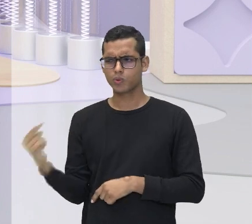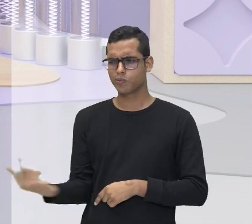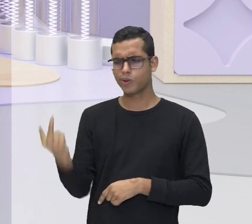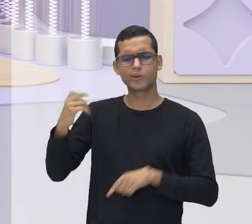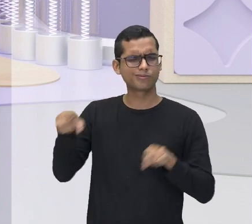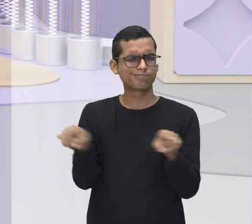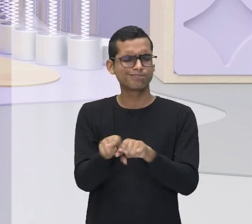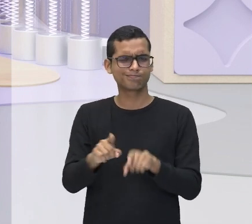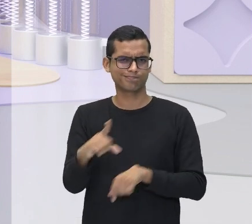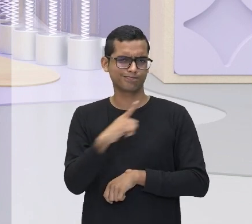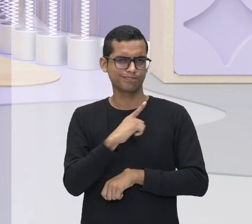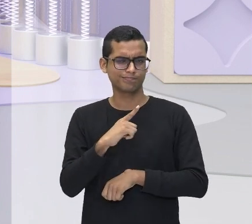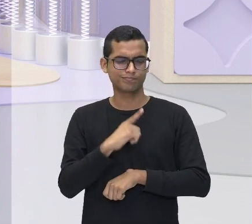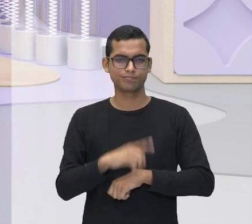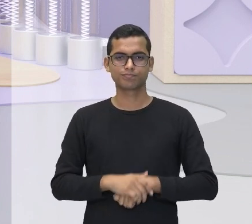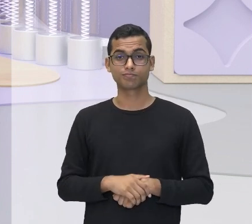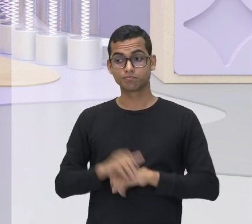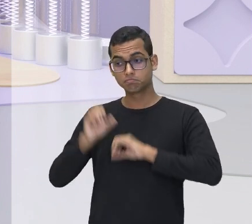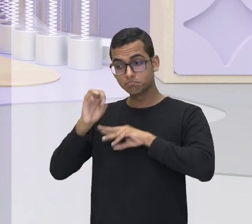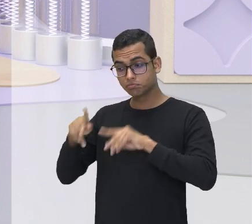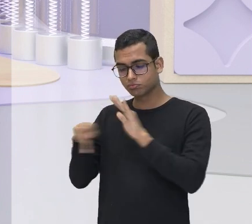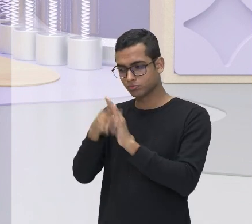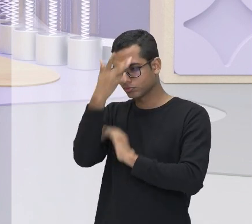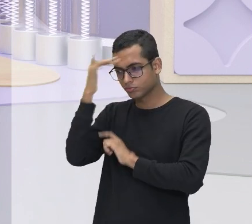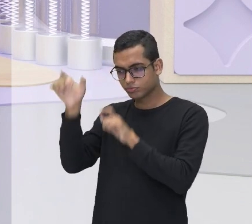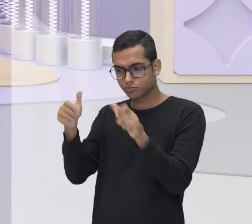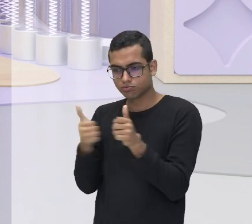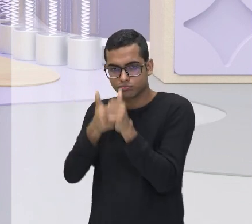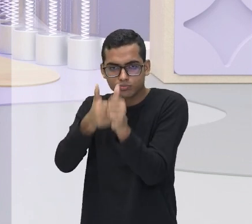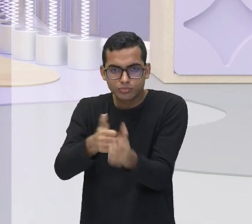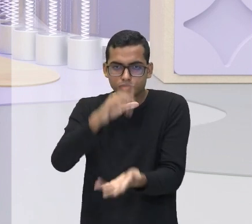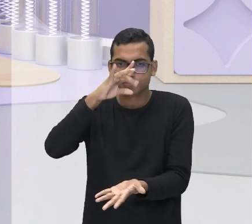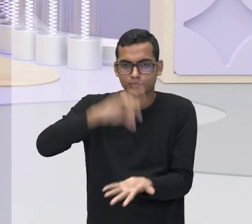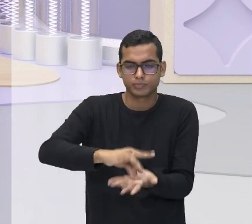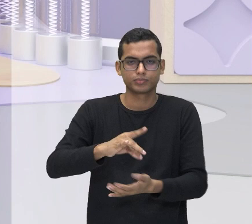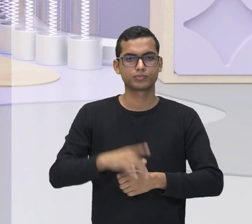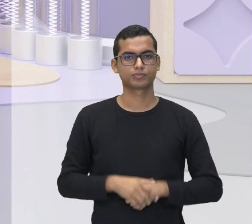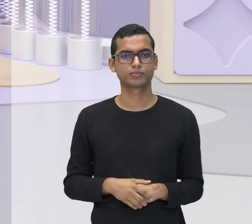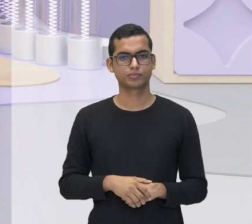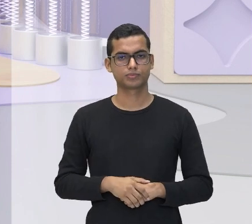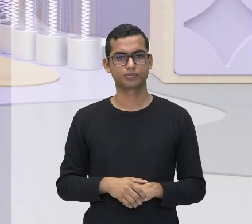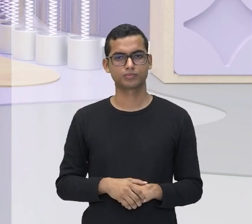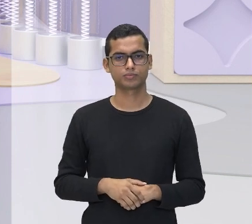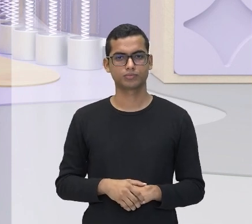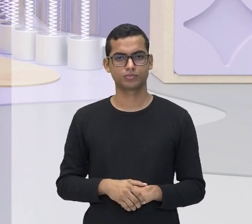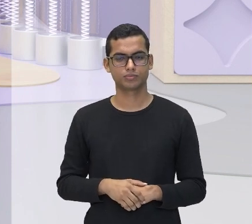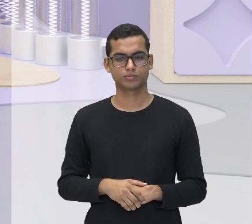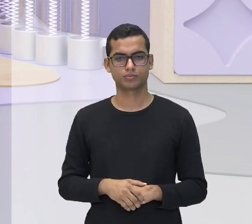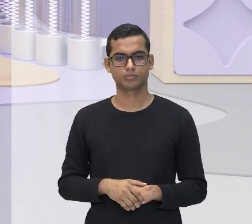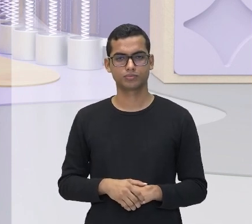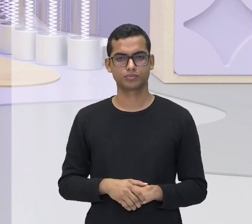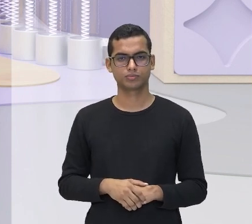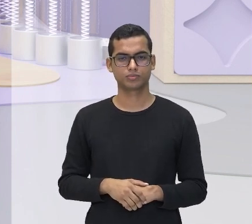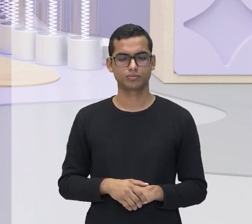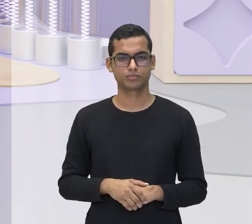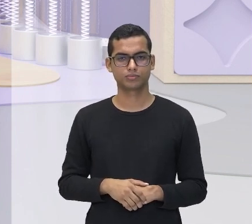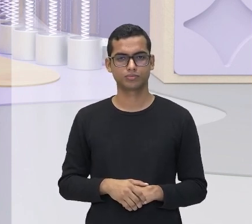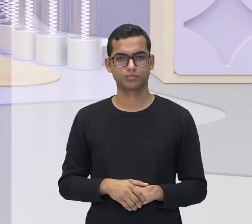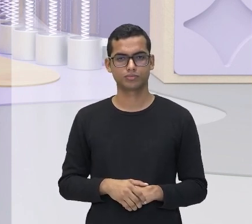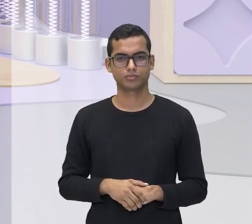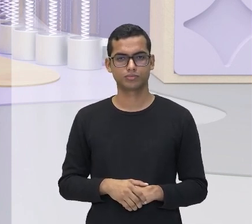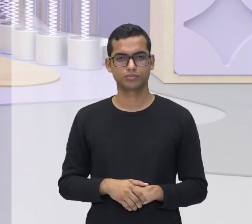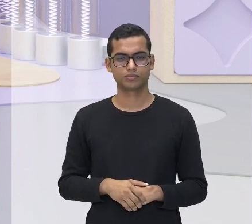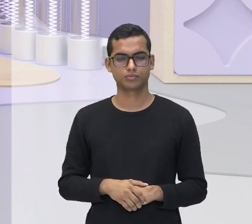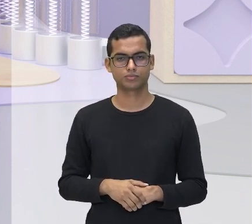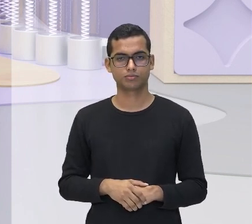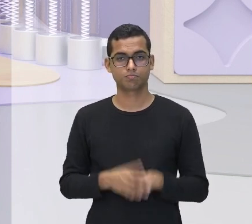essas religiões ensinam aos seus adeptos. Esses aí são os mais relevantes. E